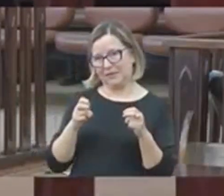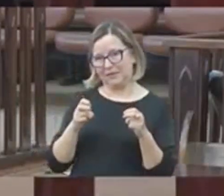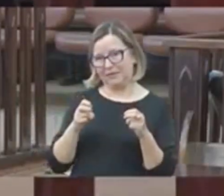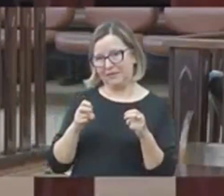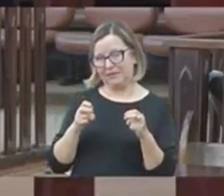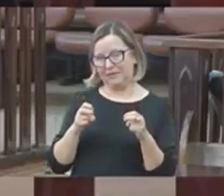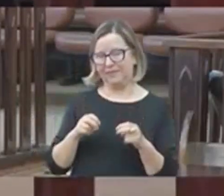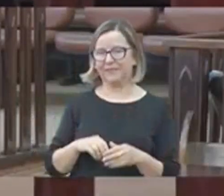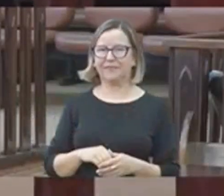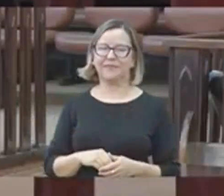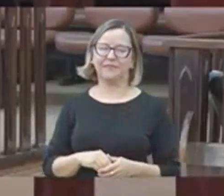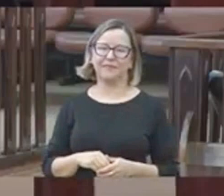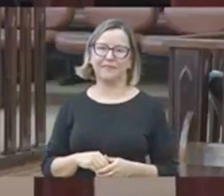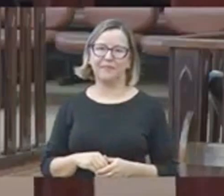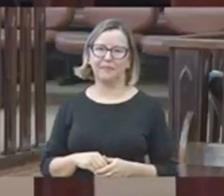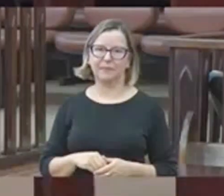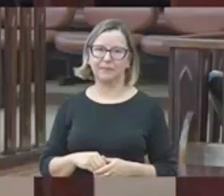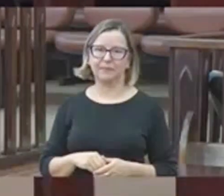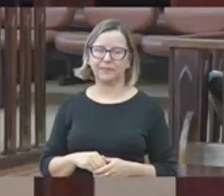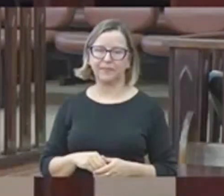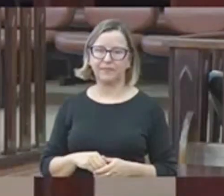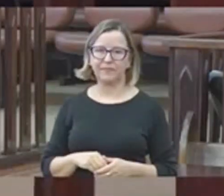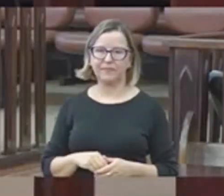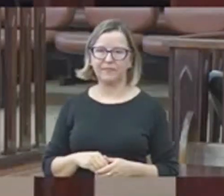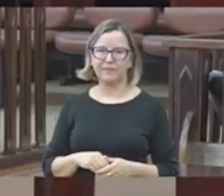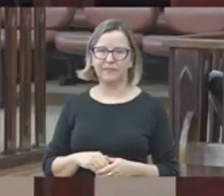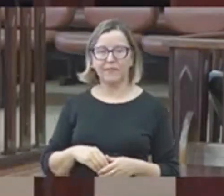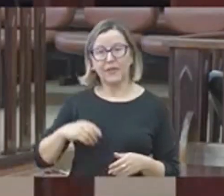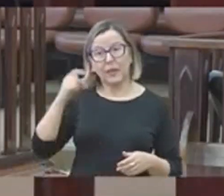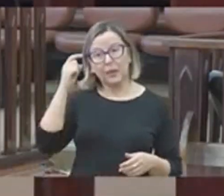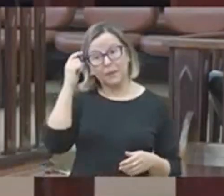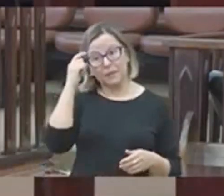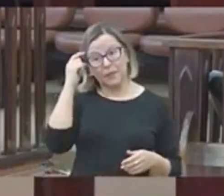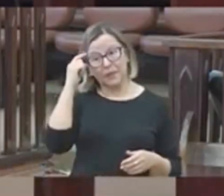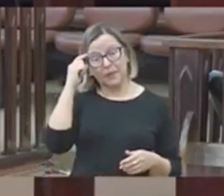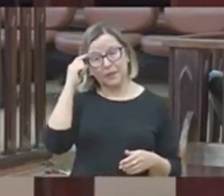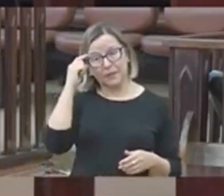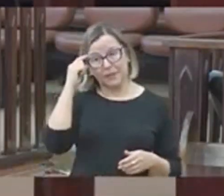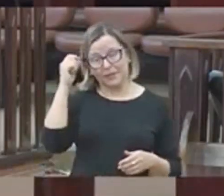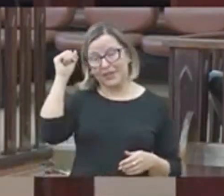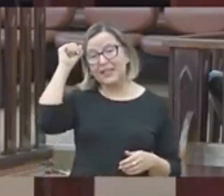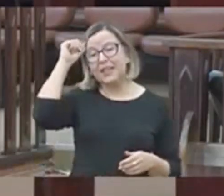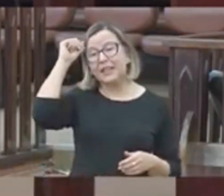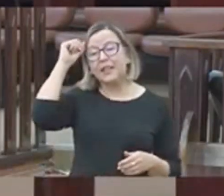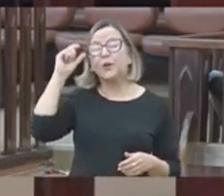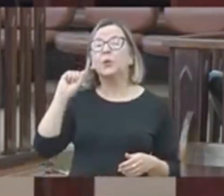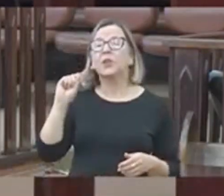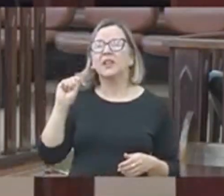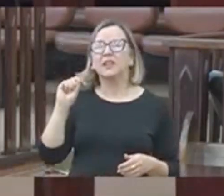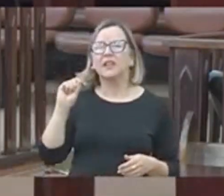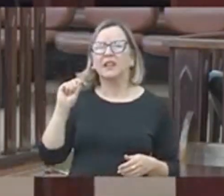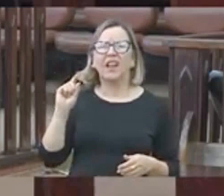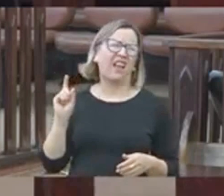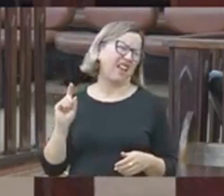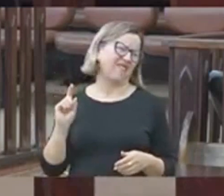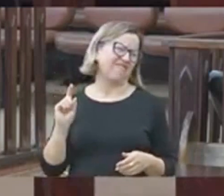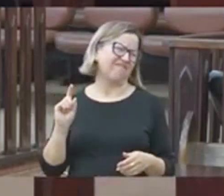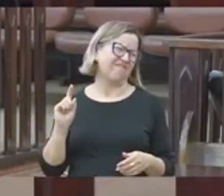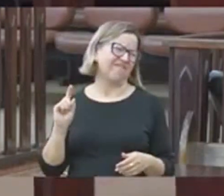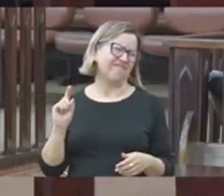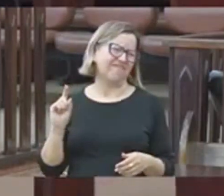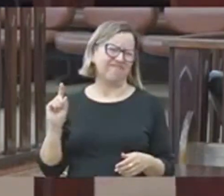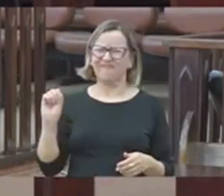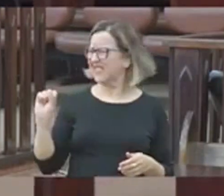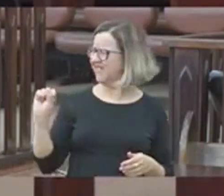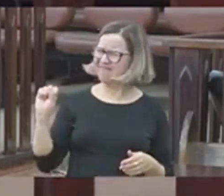mesma maneira, o raciocínio que Adão teve é o seguinte: não aconteceu nada. Eu acho que Deus